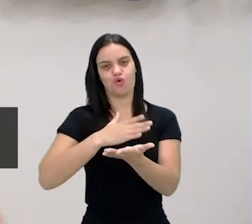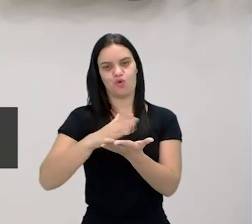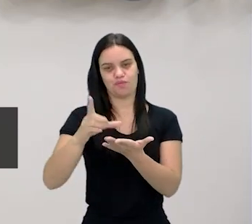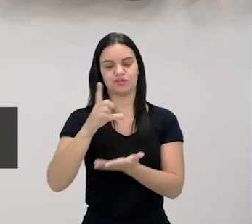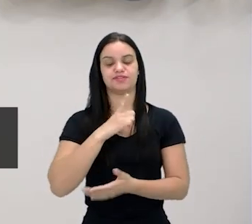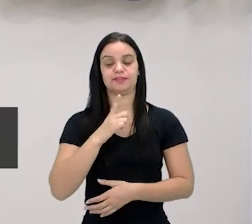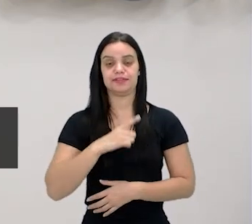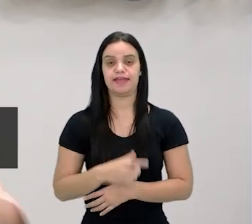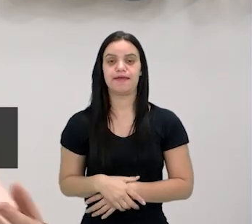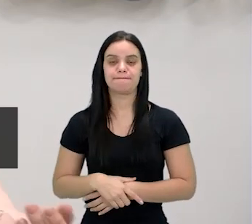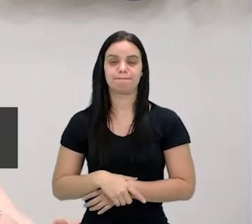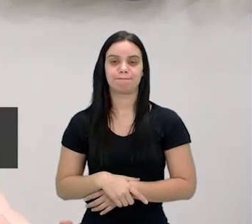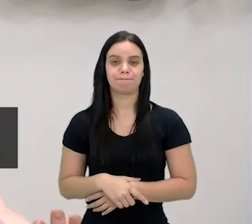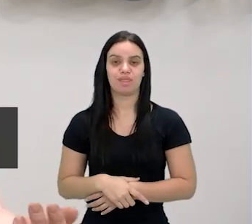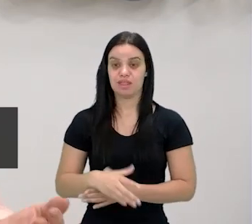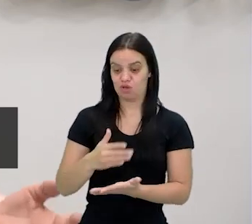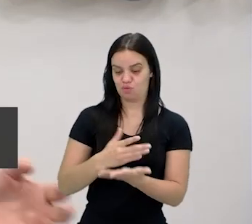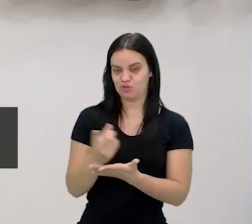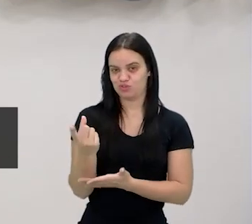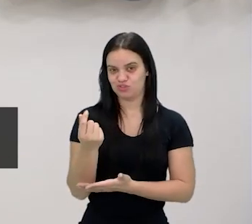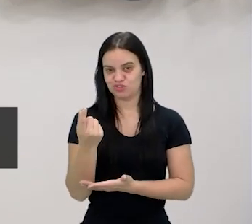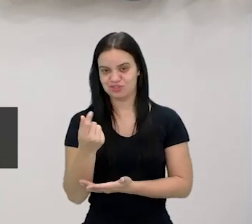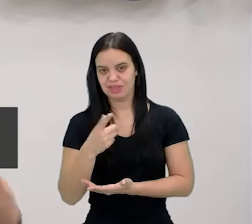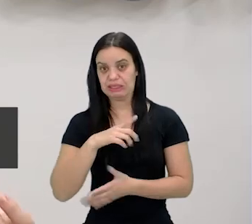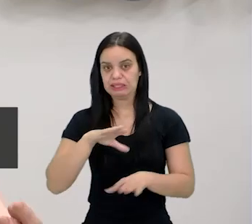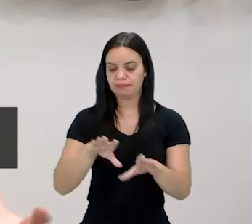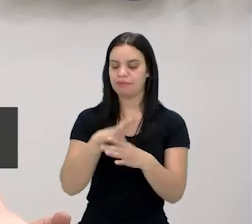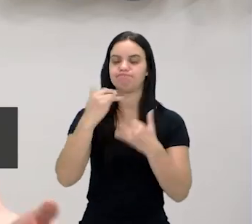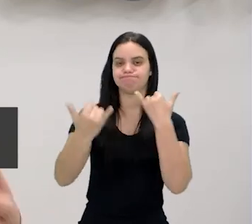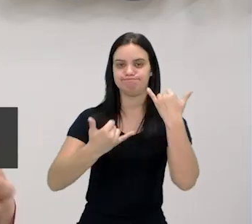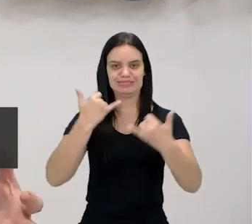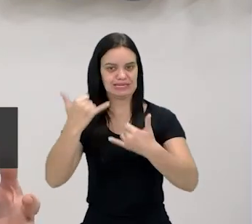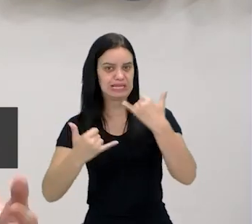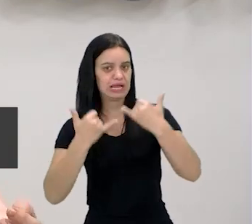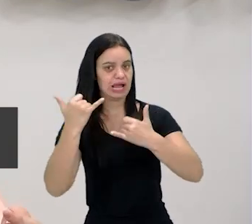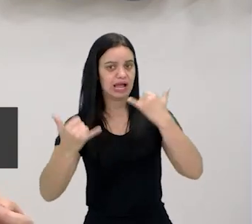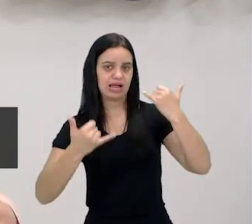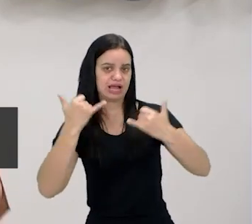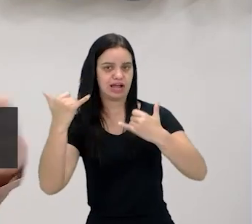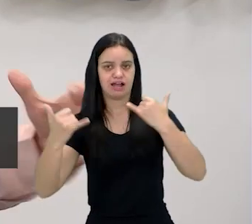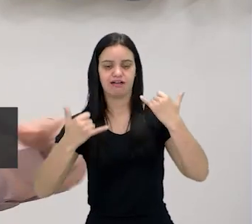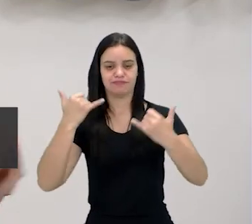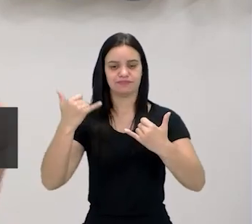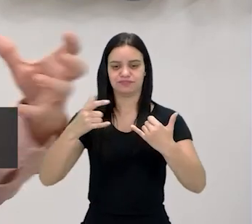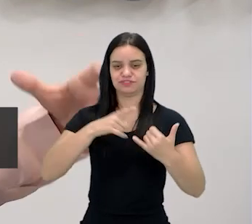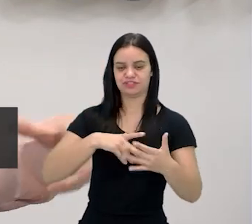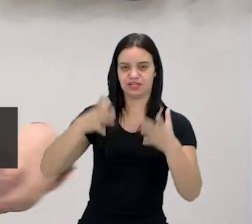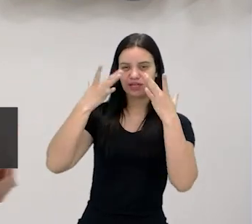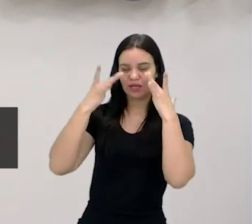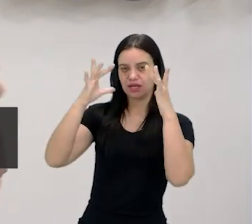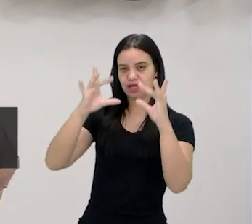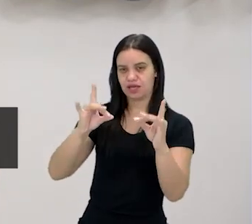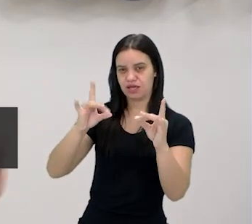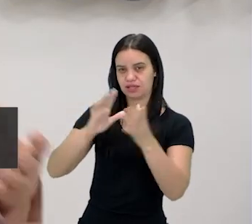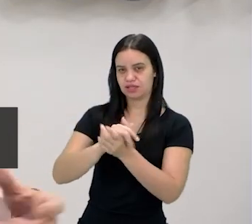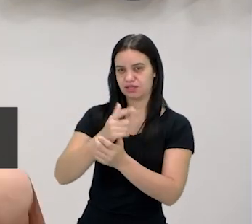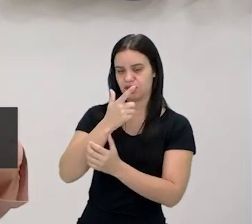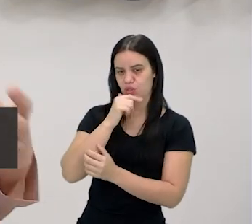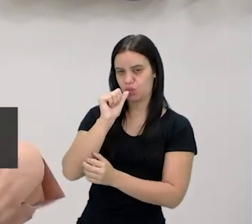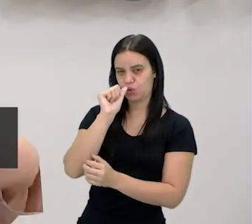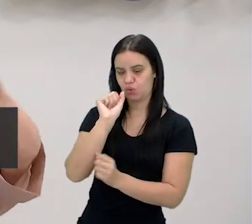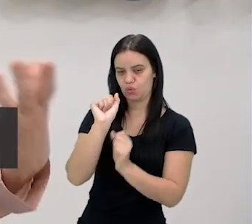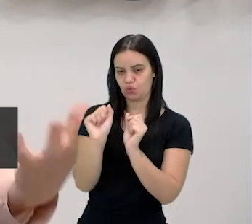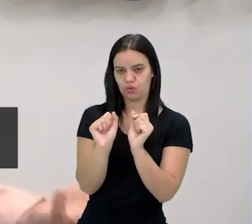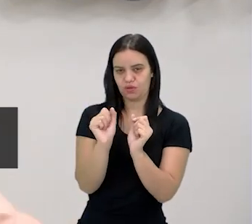a atenção, logo que ela ficou rica, ela também brincava de comprar, de olhar para o mercado de homens e fazer a cotação de